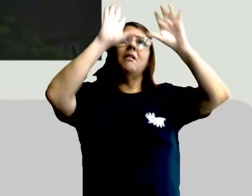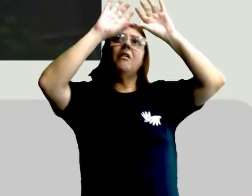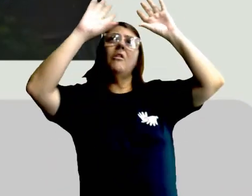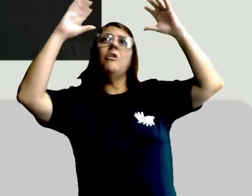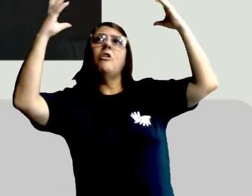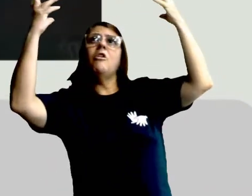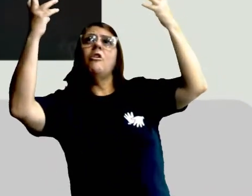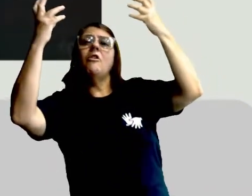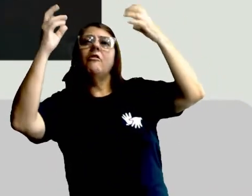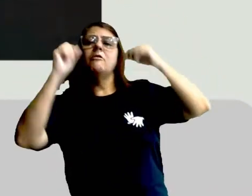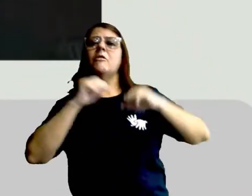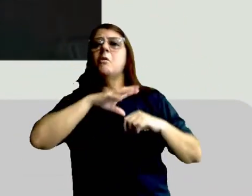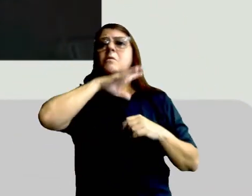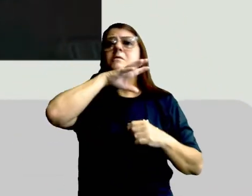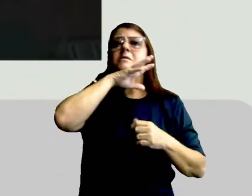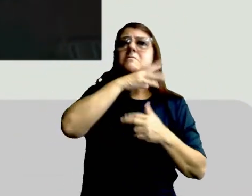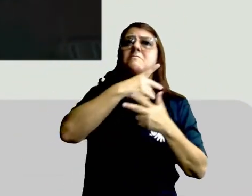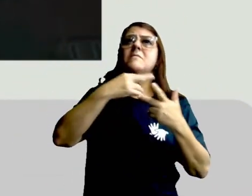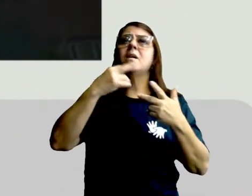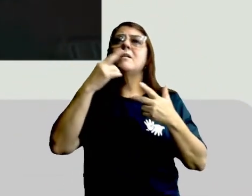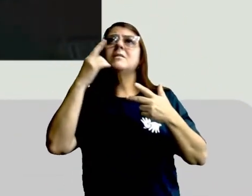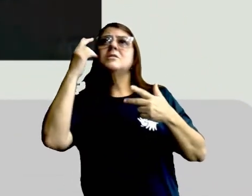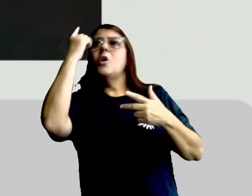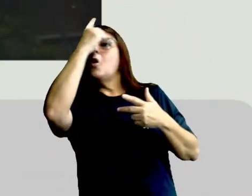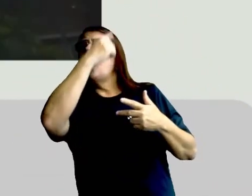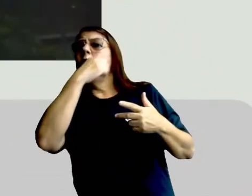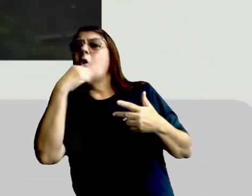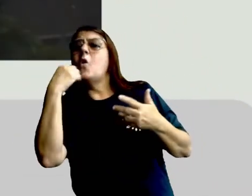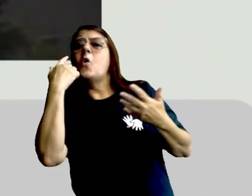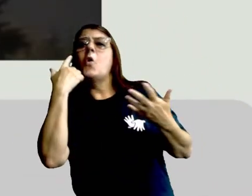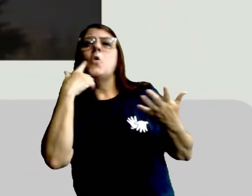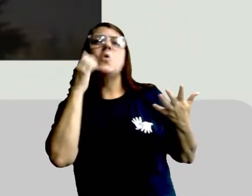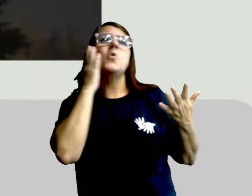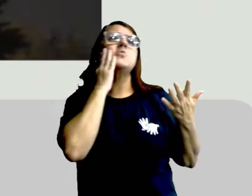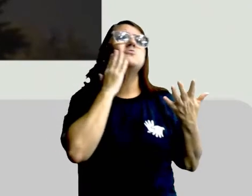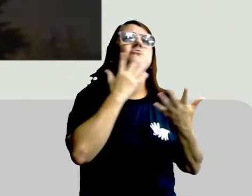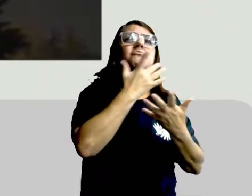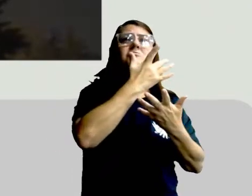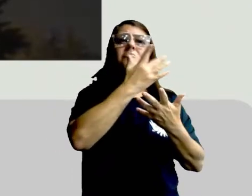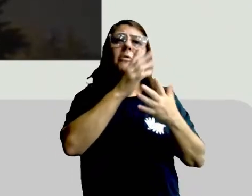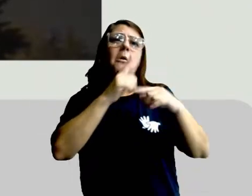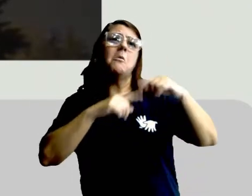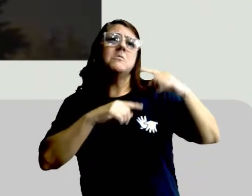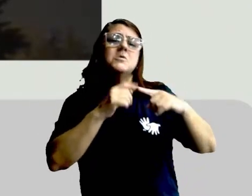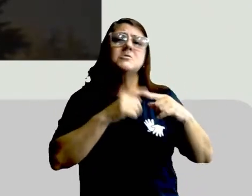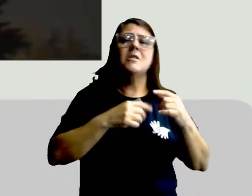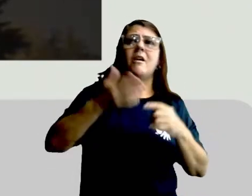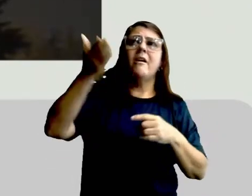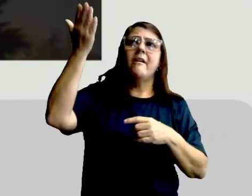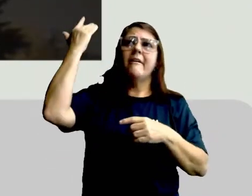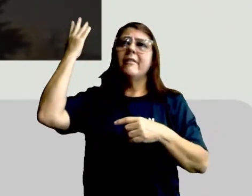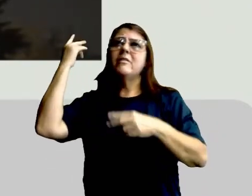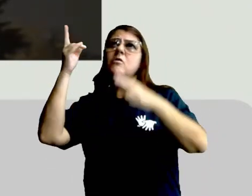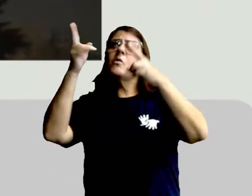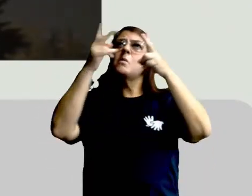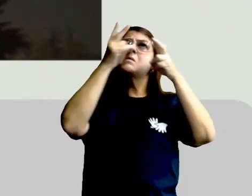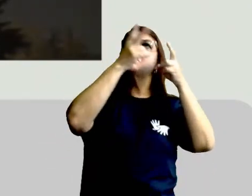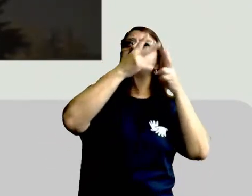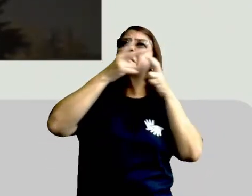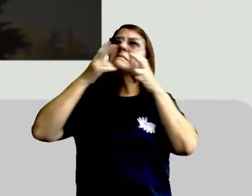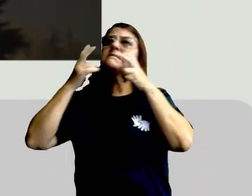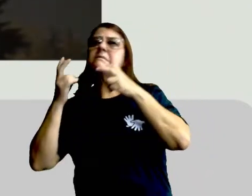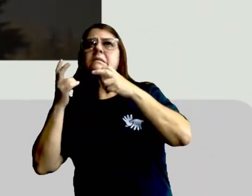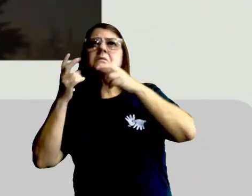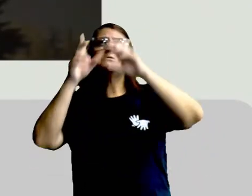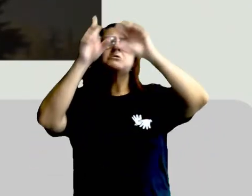enxergar formas como animais, rostos e objetos. Os povos antigos realizavam observações